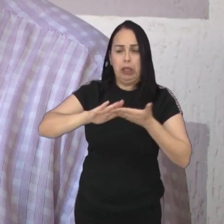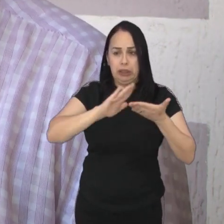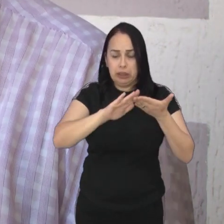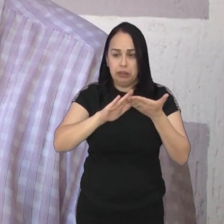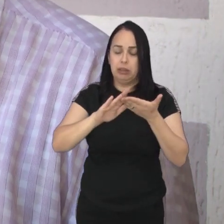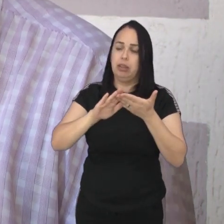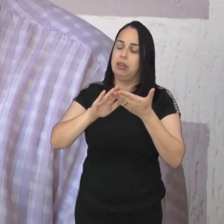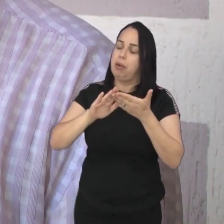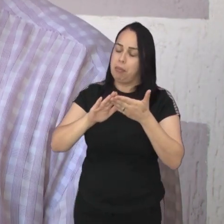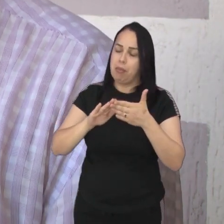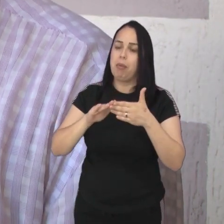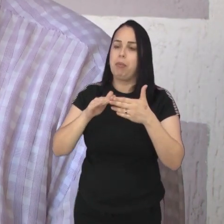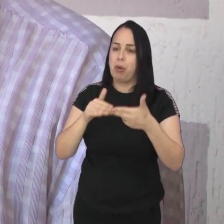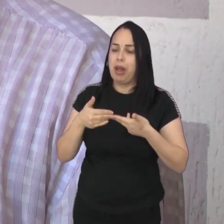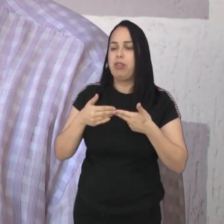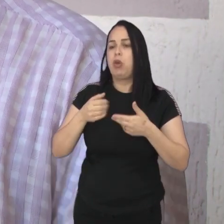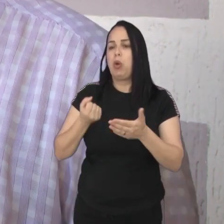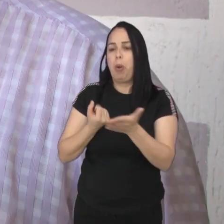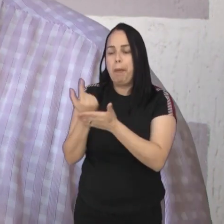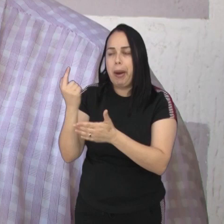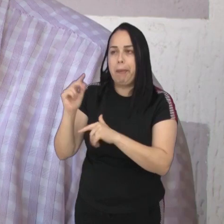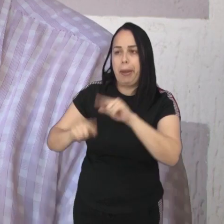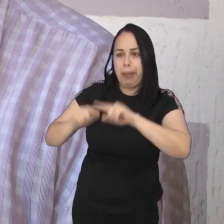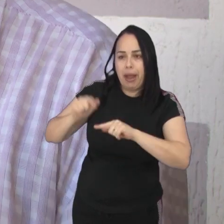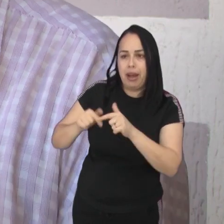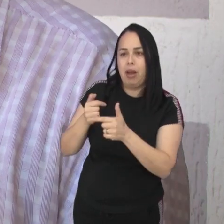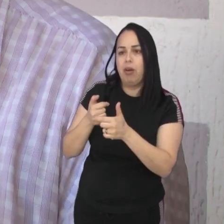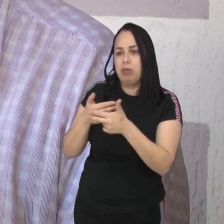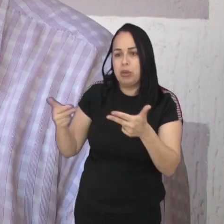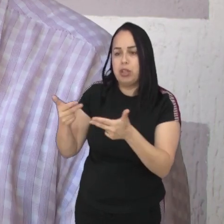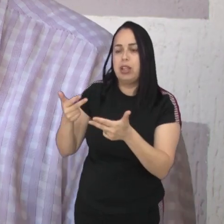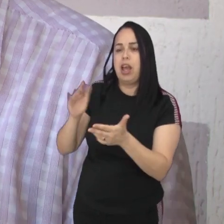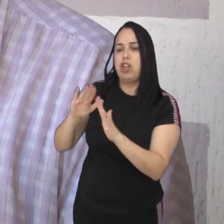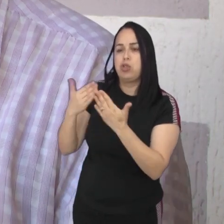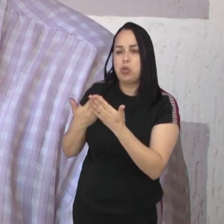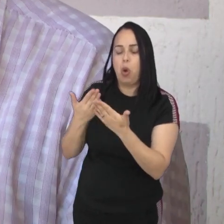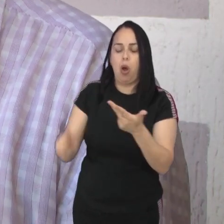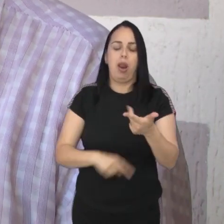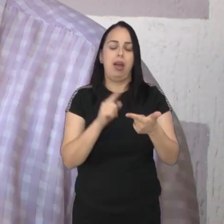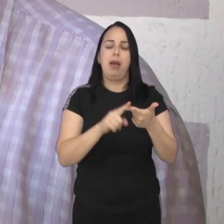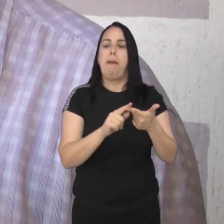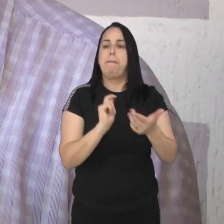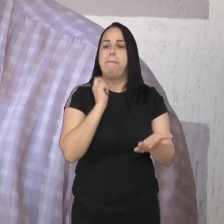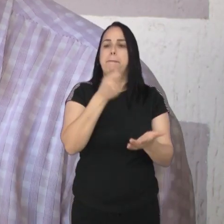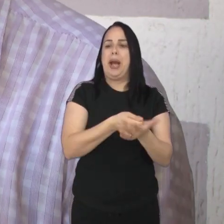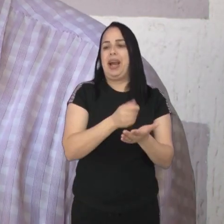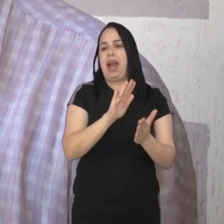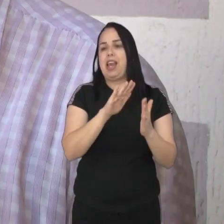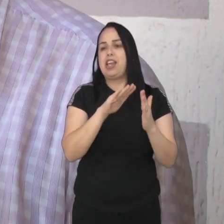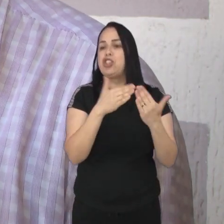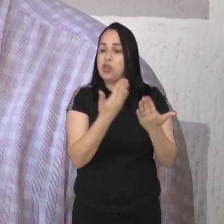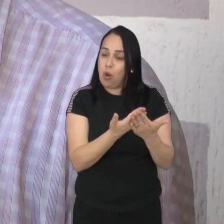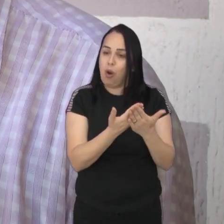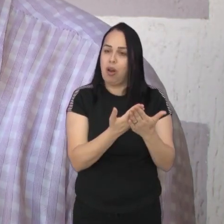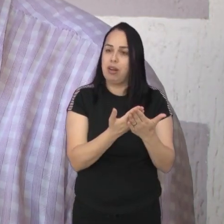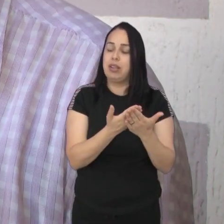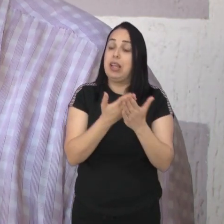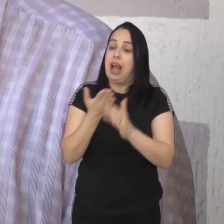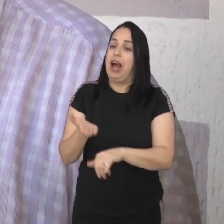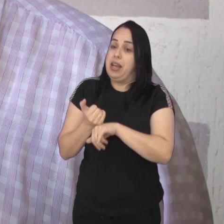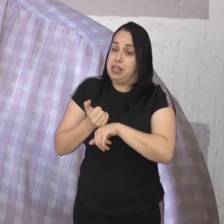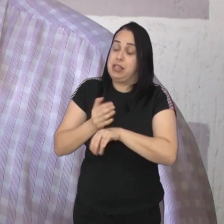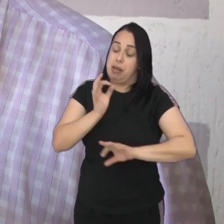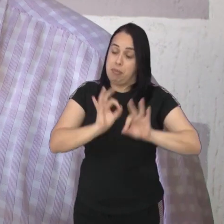de despesas e essa é uma, que é a questão de material escolar, né, a mensalidade. Então, eu espero que todos estejam preparados para